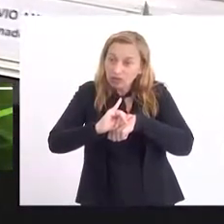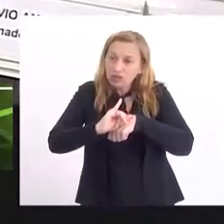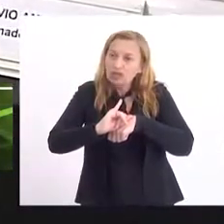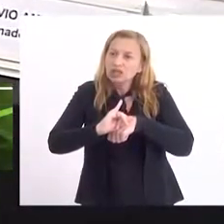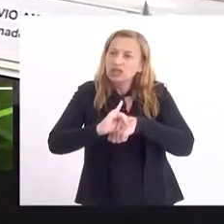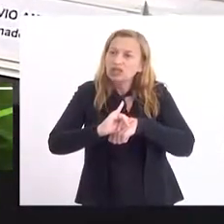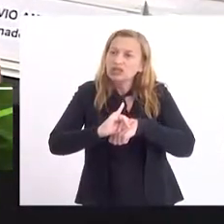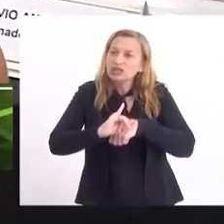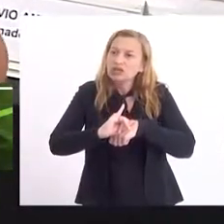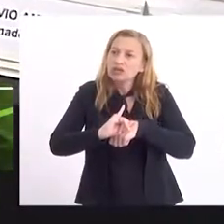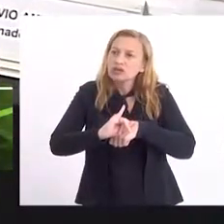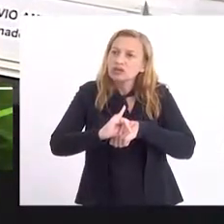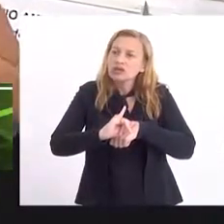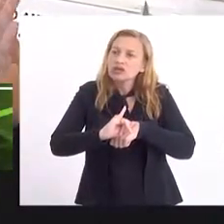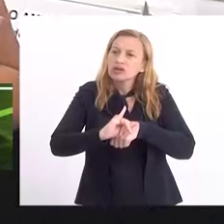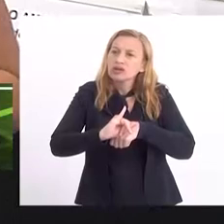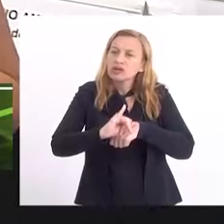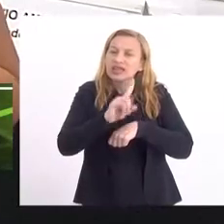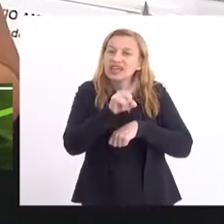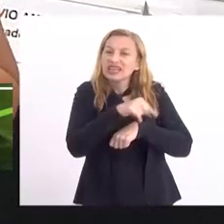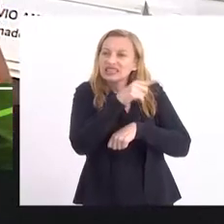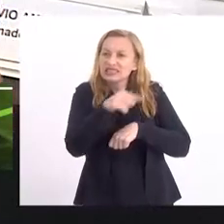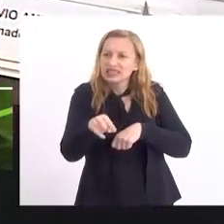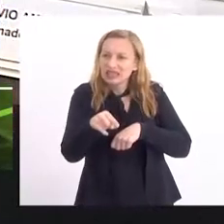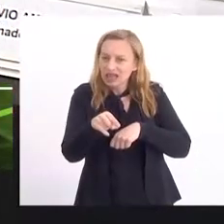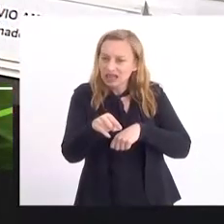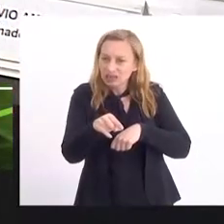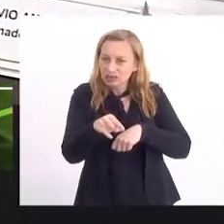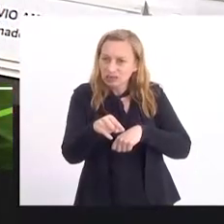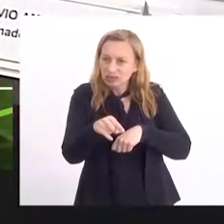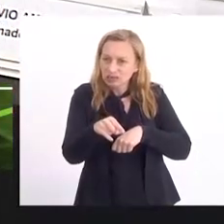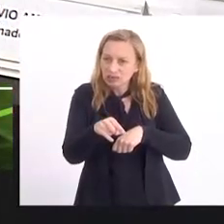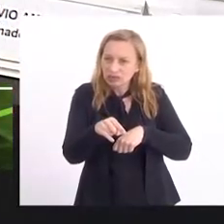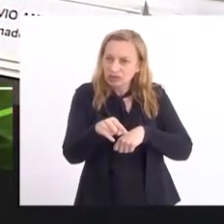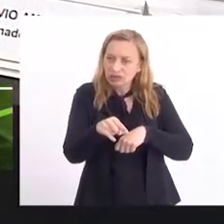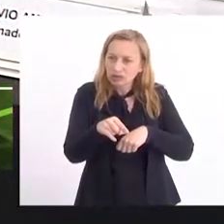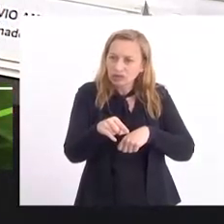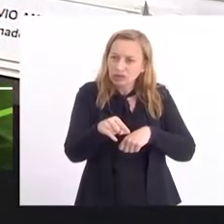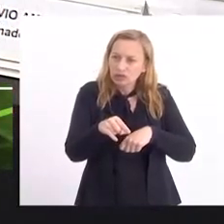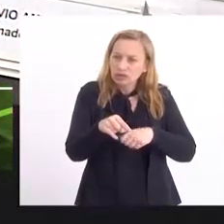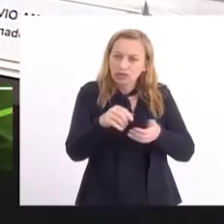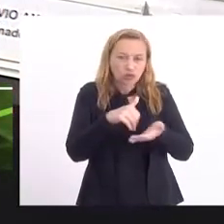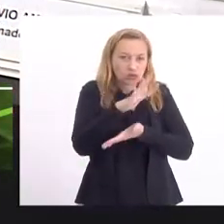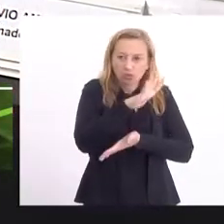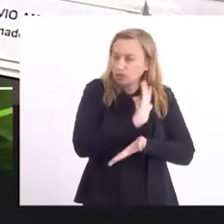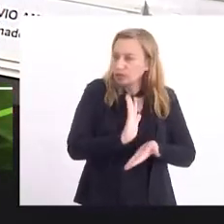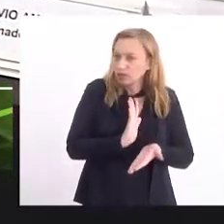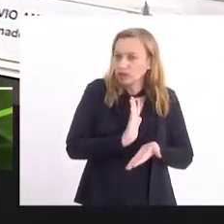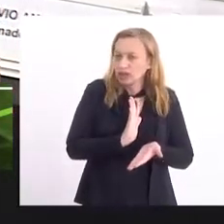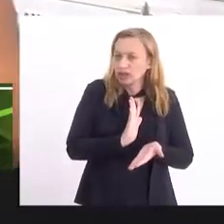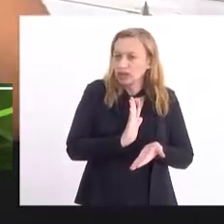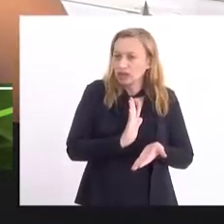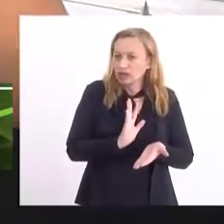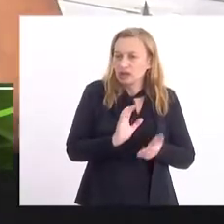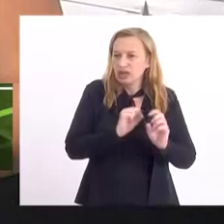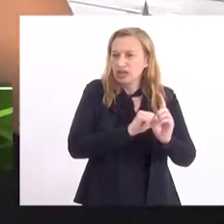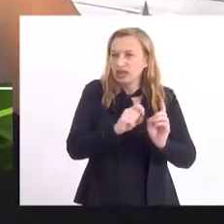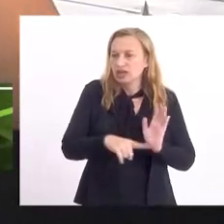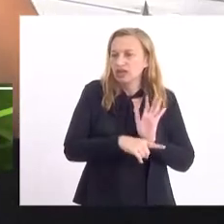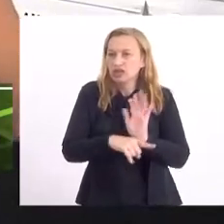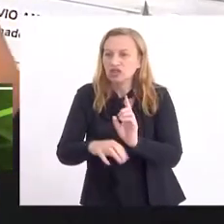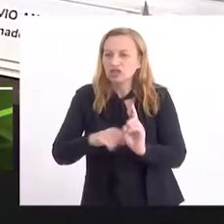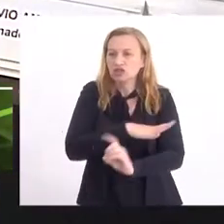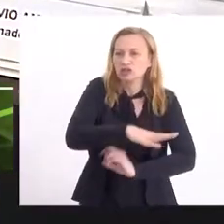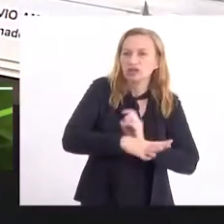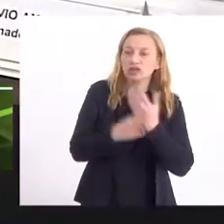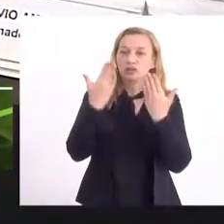capital, foi cancelada essa liminar. Então, foram colocados de um dia para o outro, todo mundo foi para a rua. Assistente social,